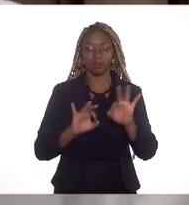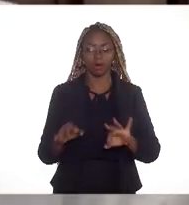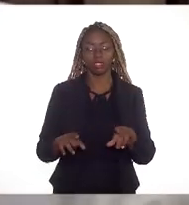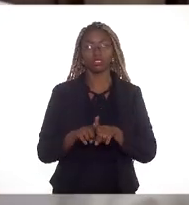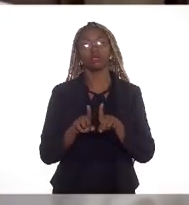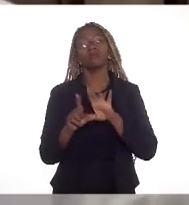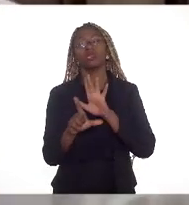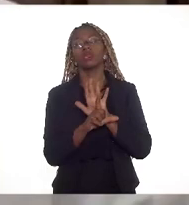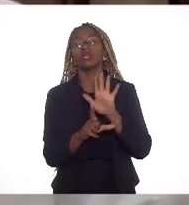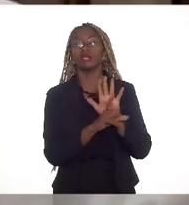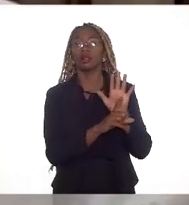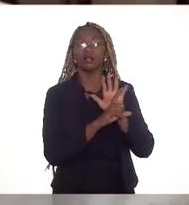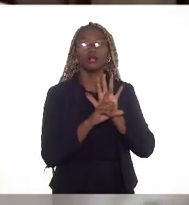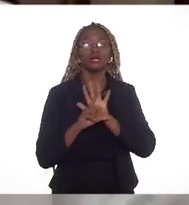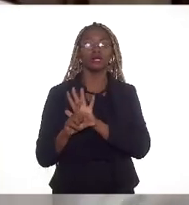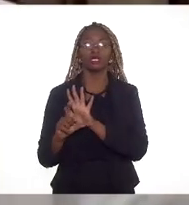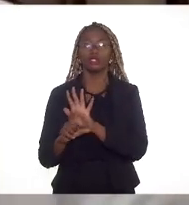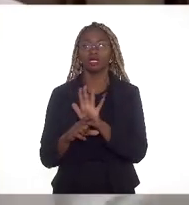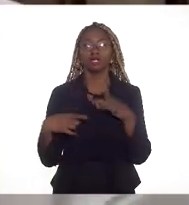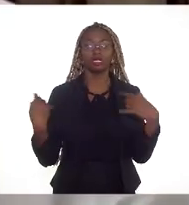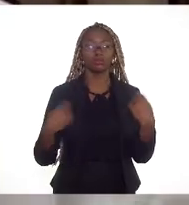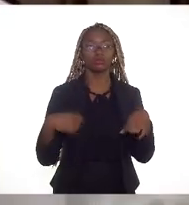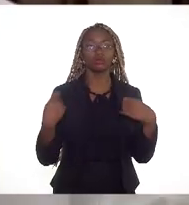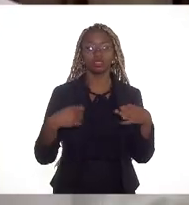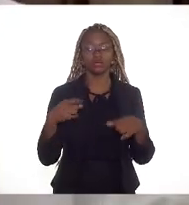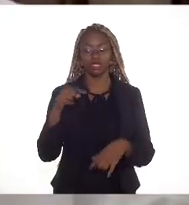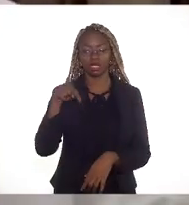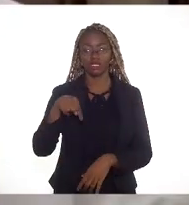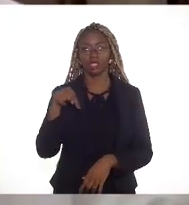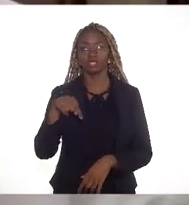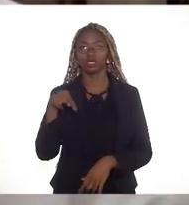leis, elas vão ter que sair daqui muito bem